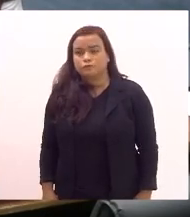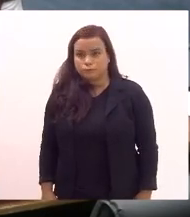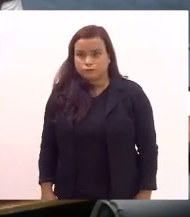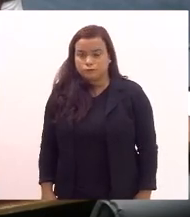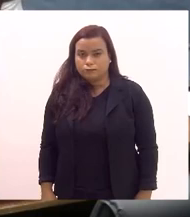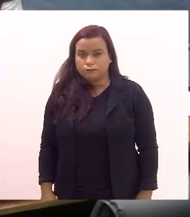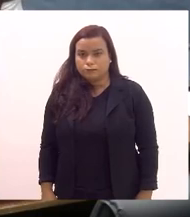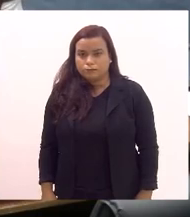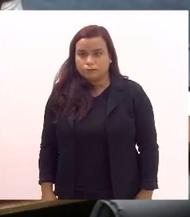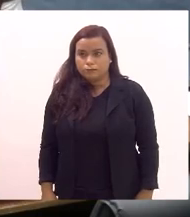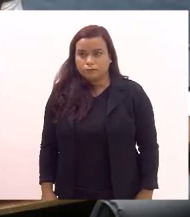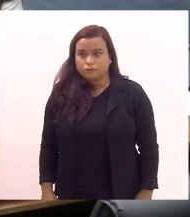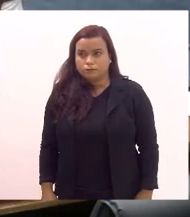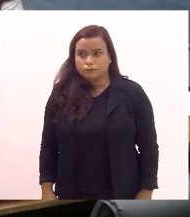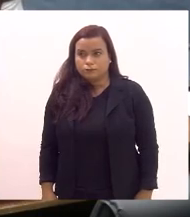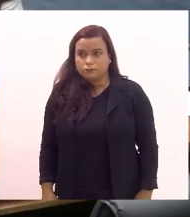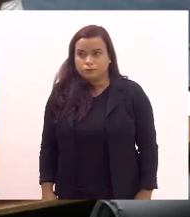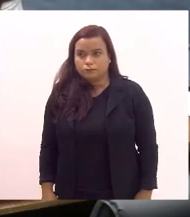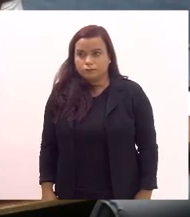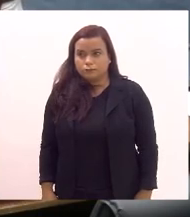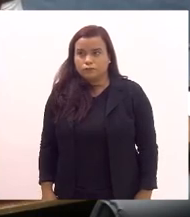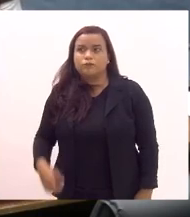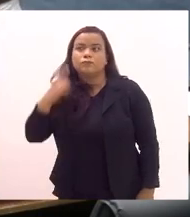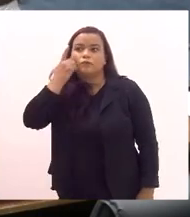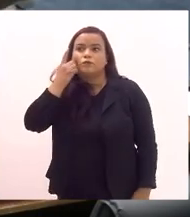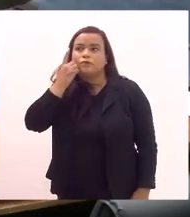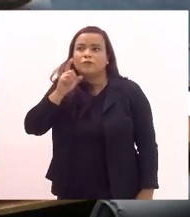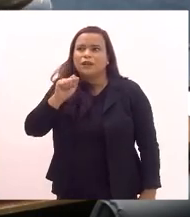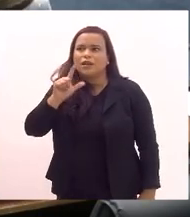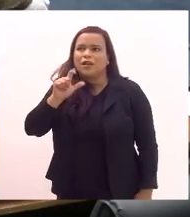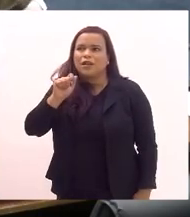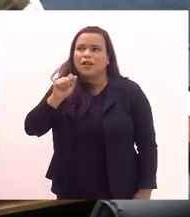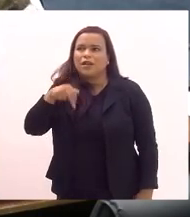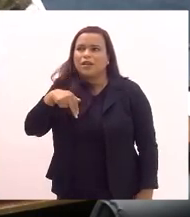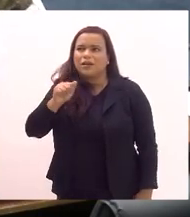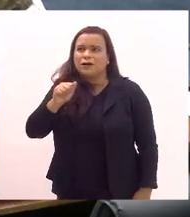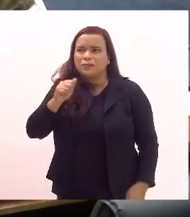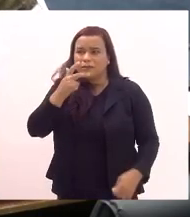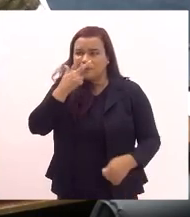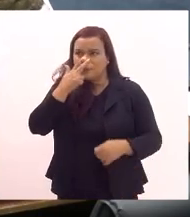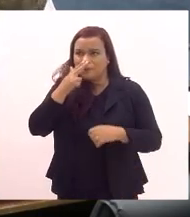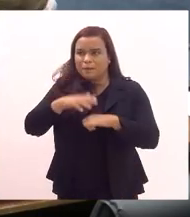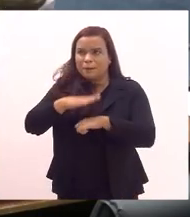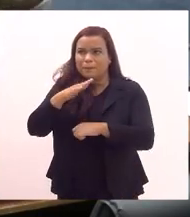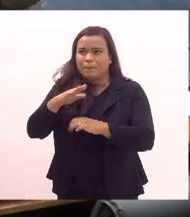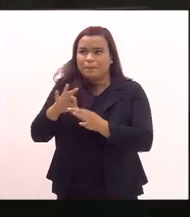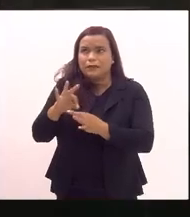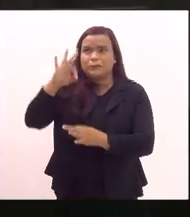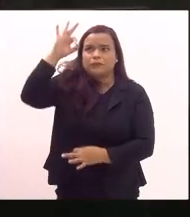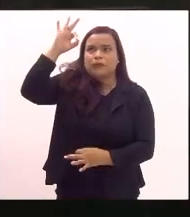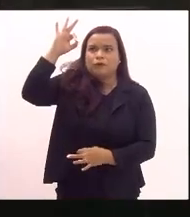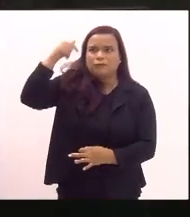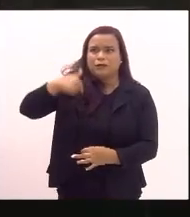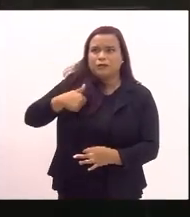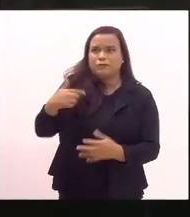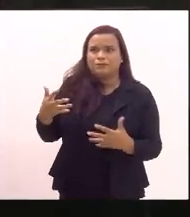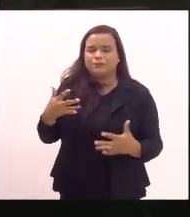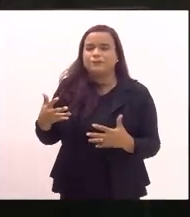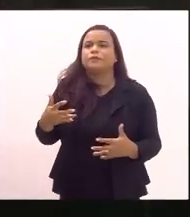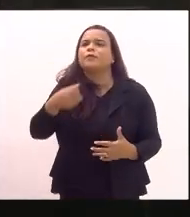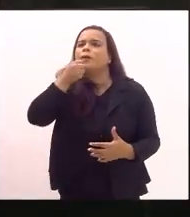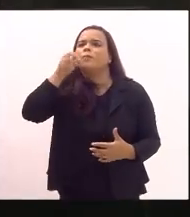a baixar um pouquinho aqui que a deputada Ana mais alta que eu vi é bem presente Boa